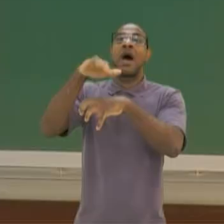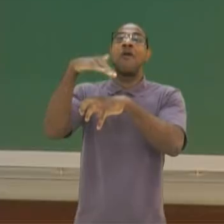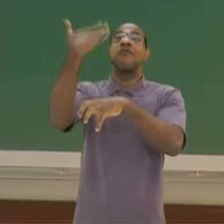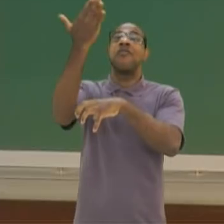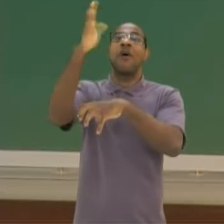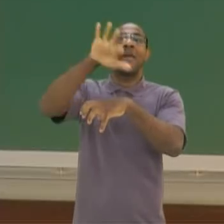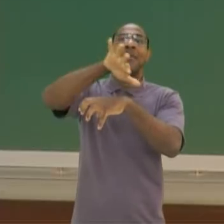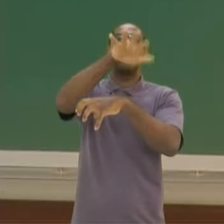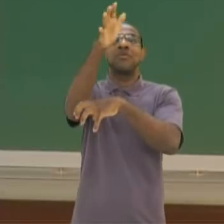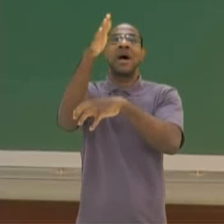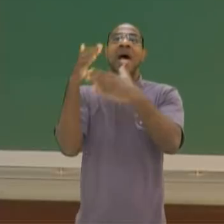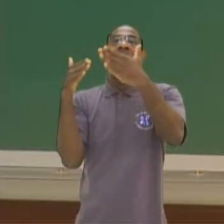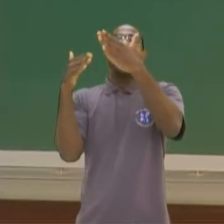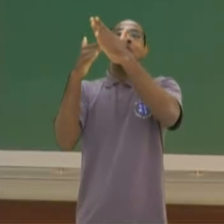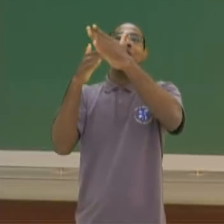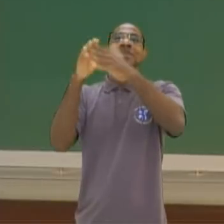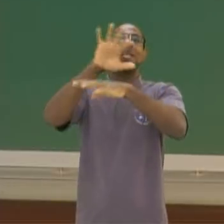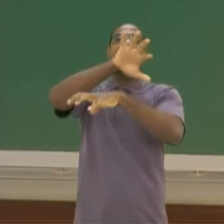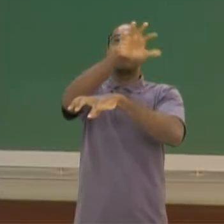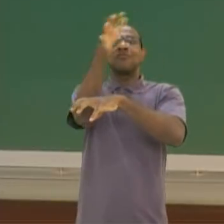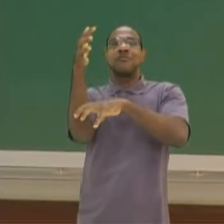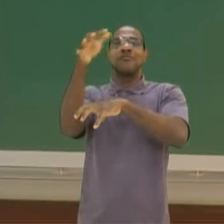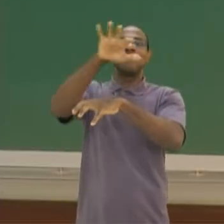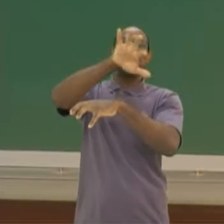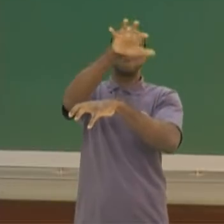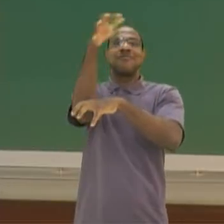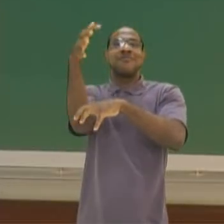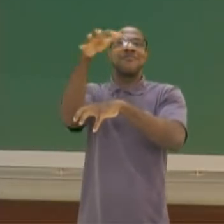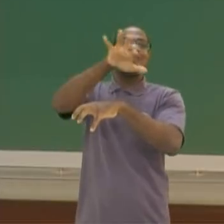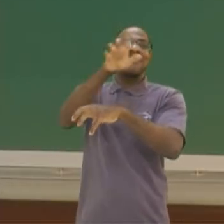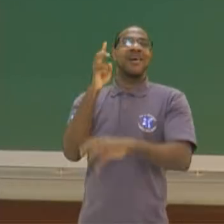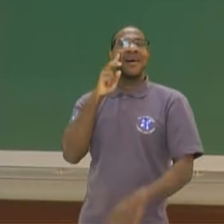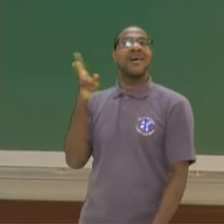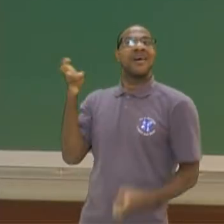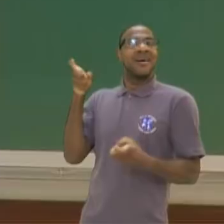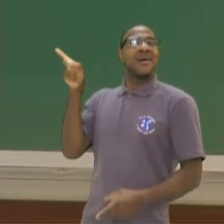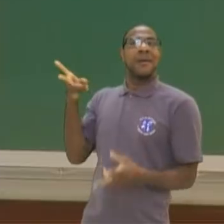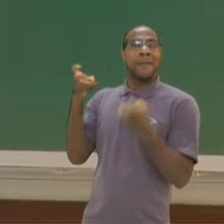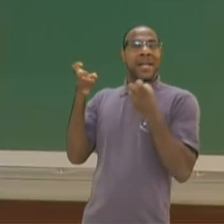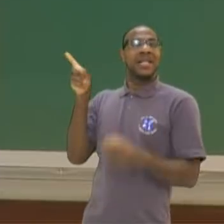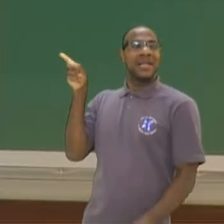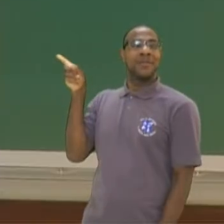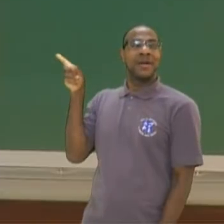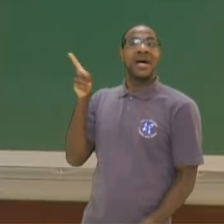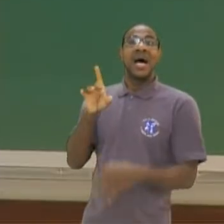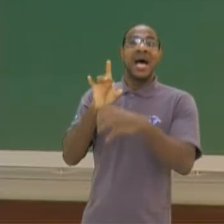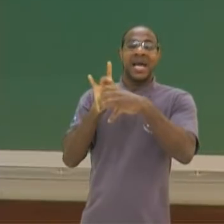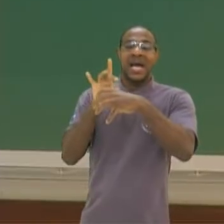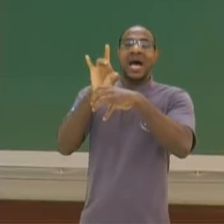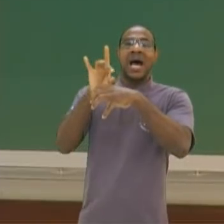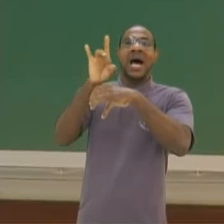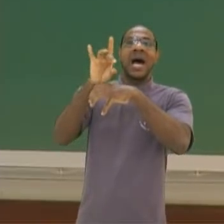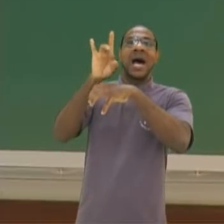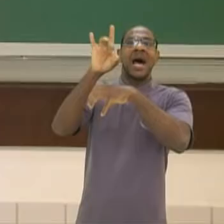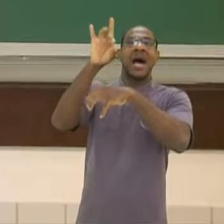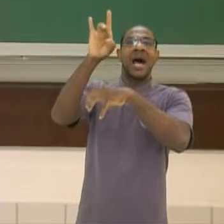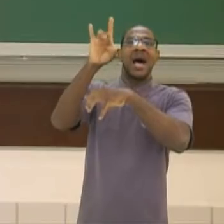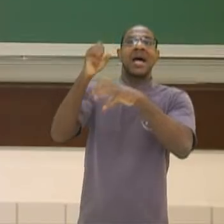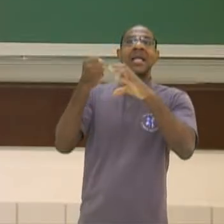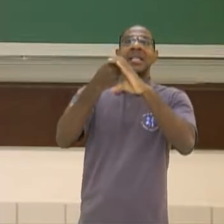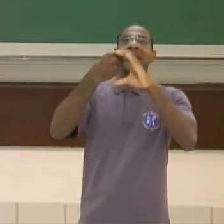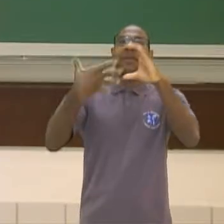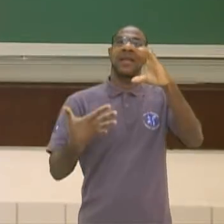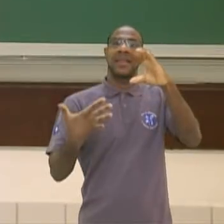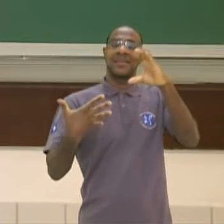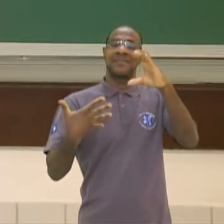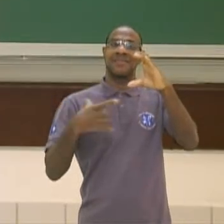limite entre a atmosfera e o espaço sideral. Então percebam que cada uma tem uma característica e nós vamos bater um